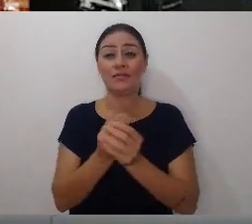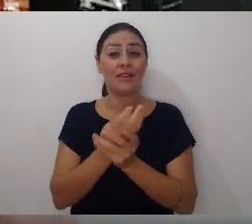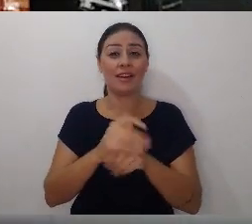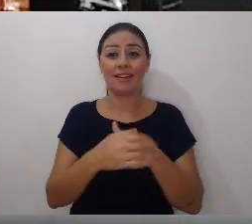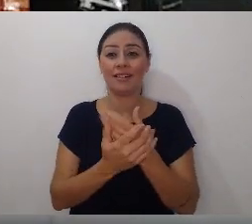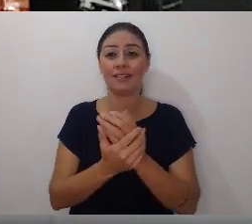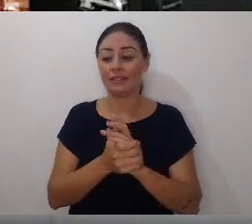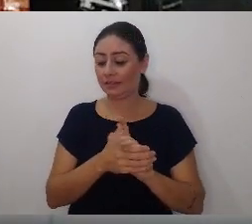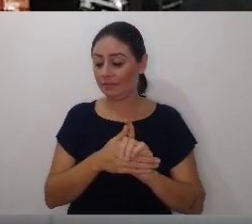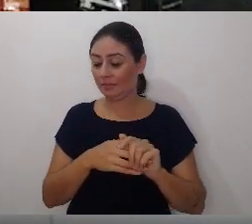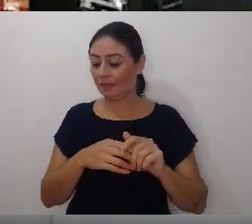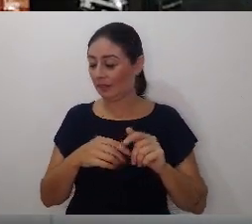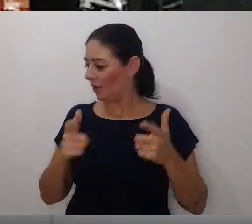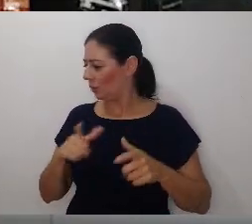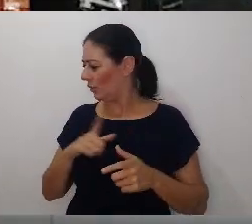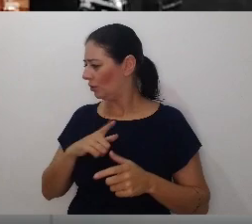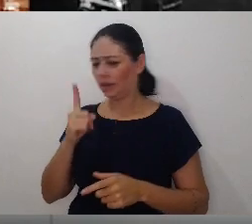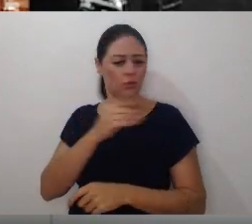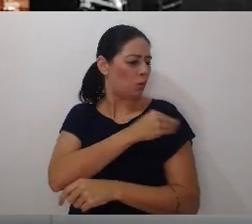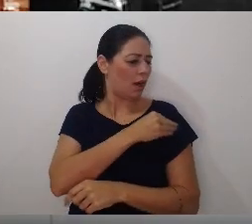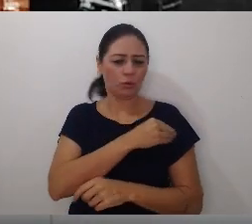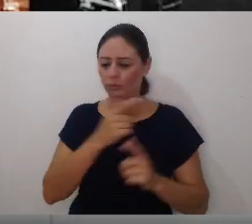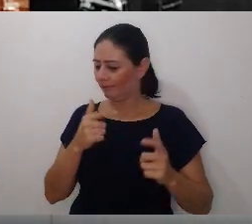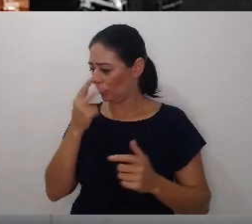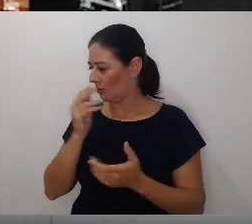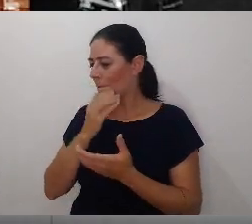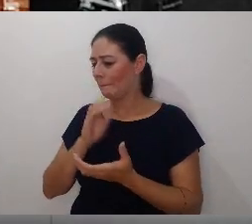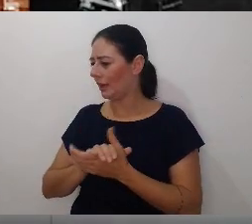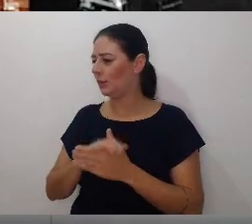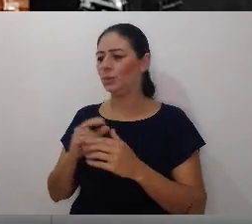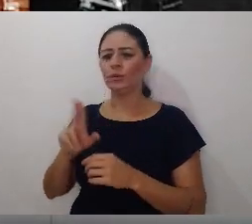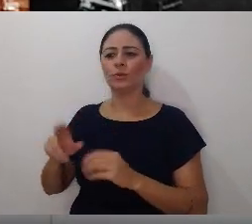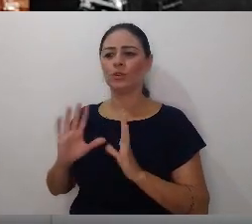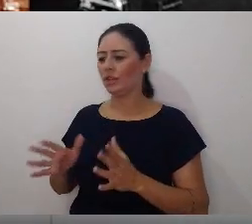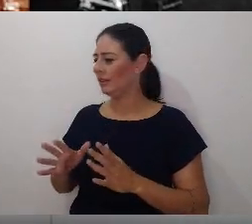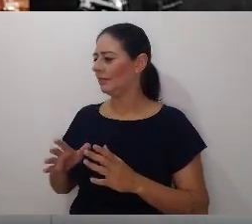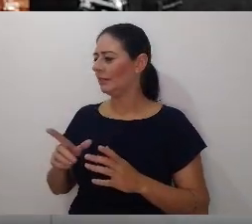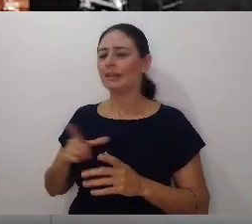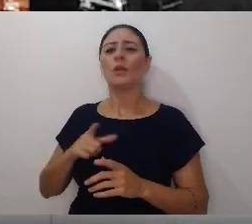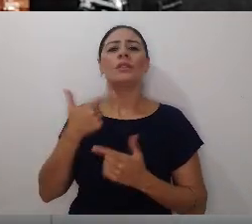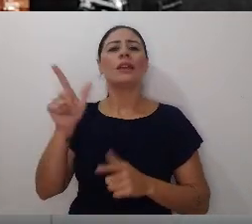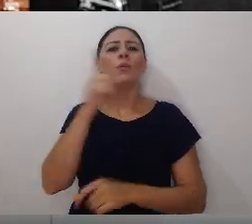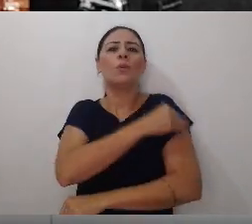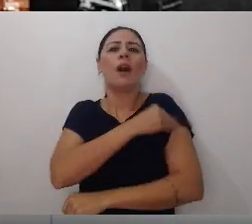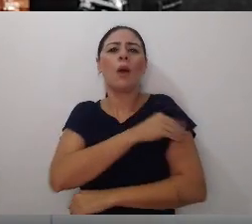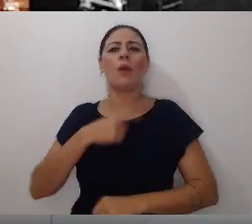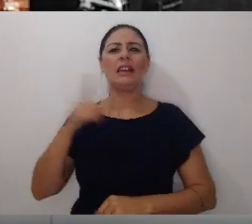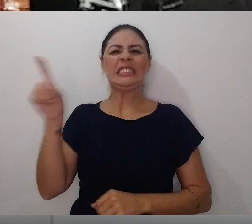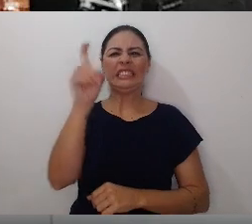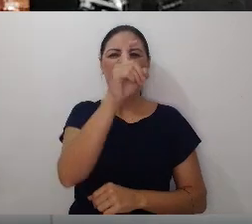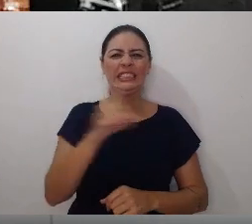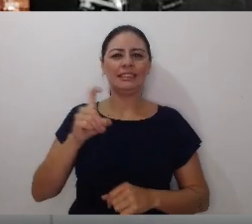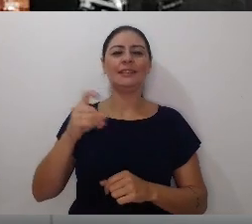que é bem... Onde é que tá o meu álcool? Será que meu marido já usou todo? Eu tenho um álcool que é assim, tipo um